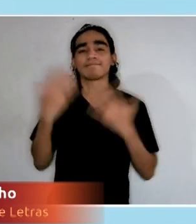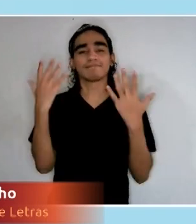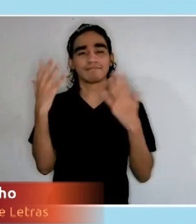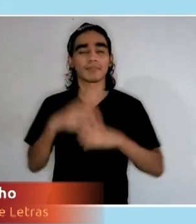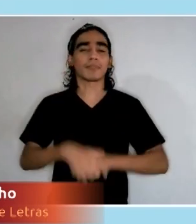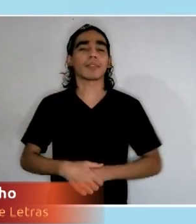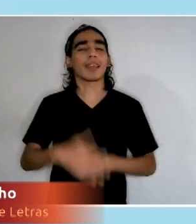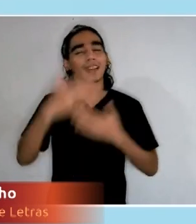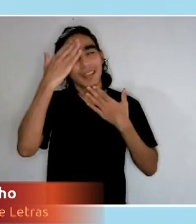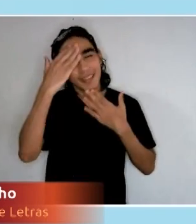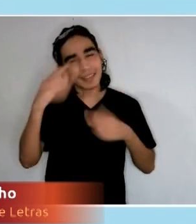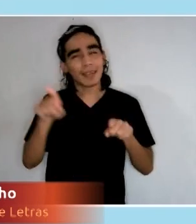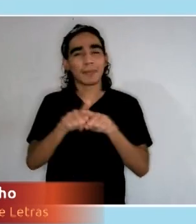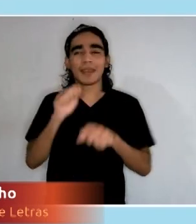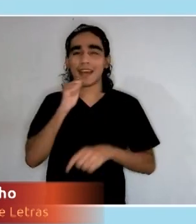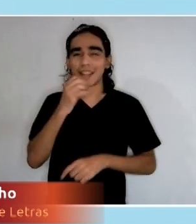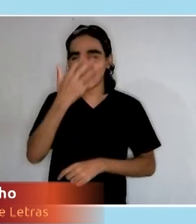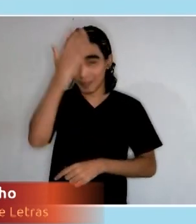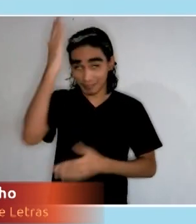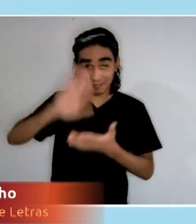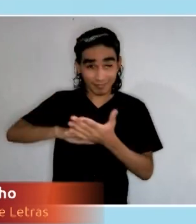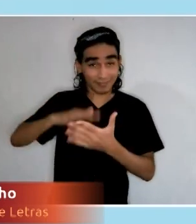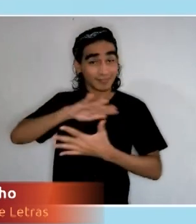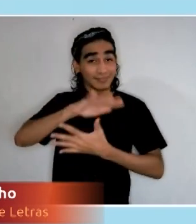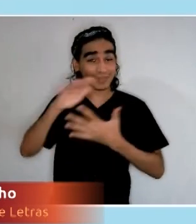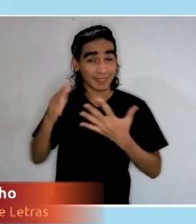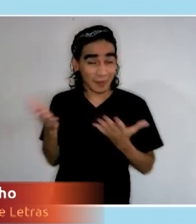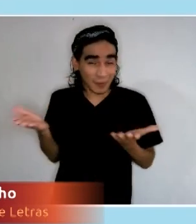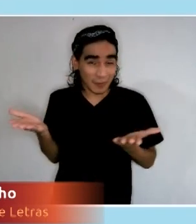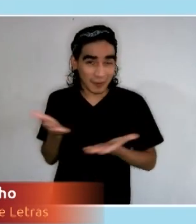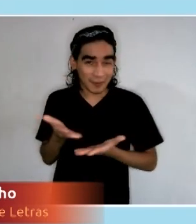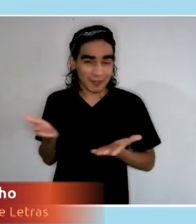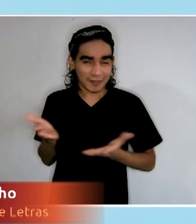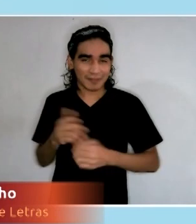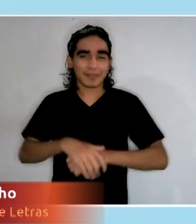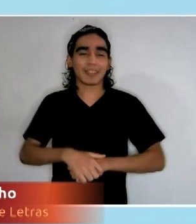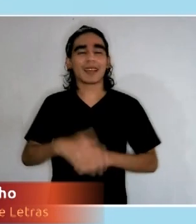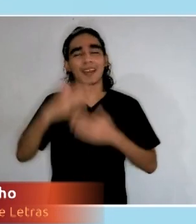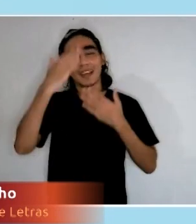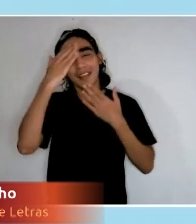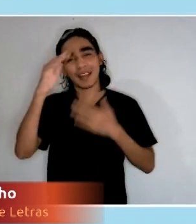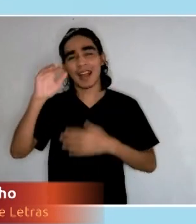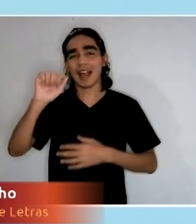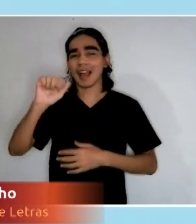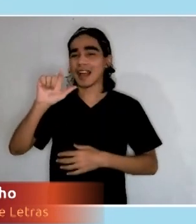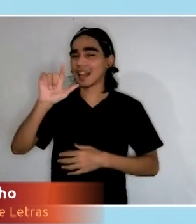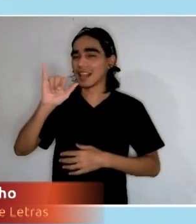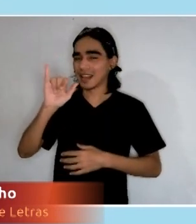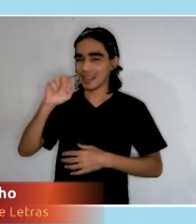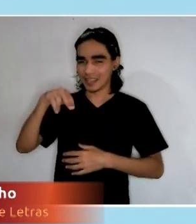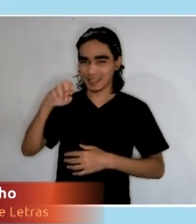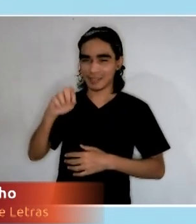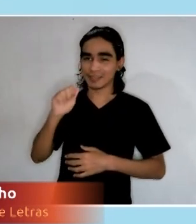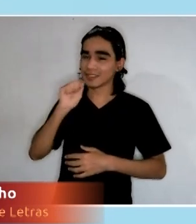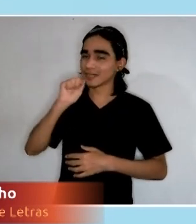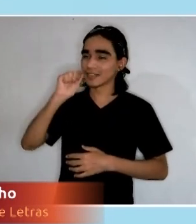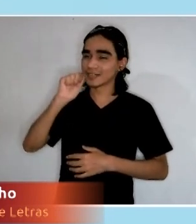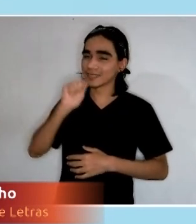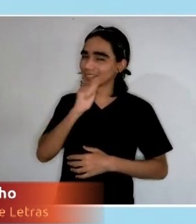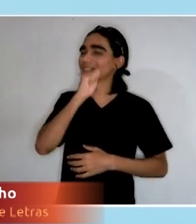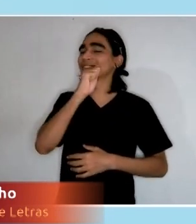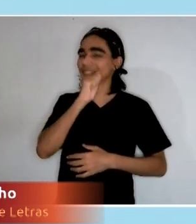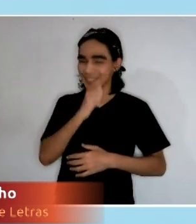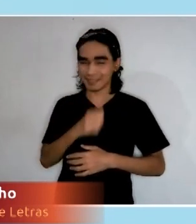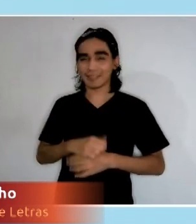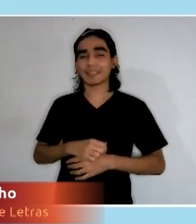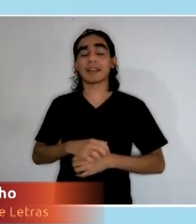Agradeço também ao Antônio, que fez a interpretação para Libras de hoje. Agradeço a Aline, que esteve com a gente no primeiro bloco, não deu tempo de agradecê-la.